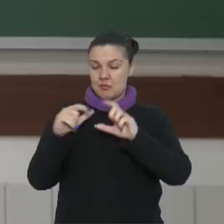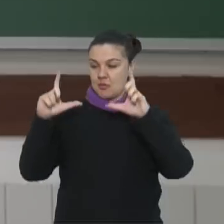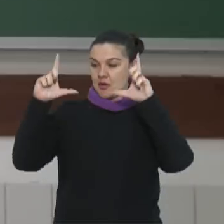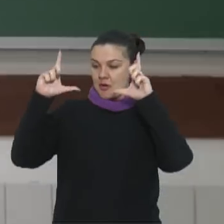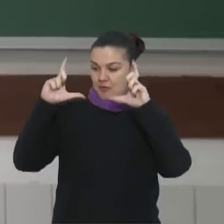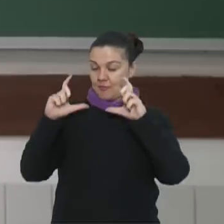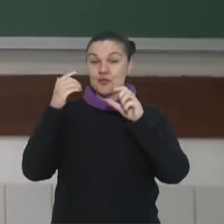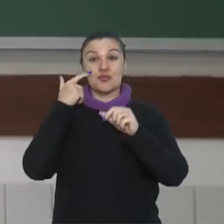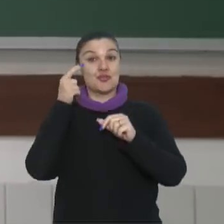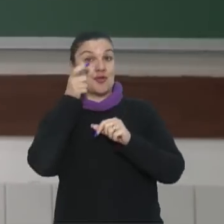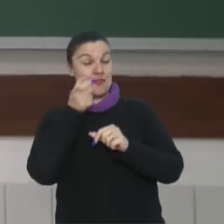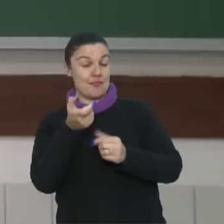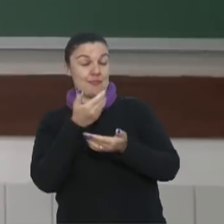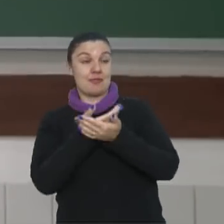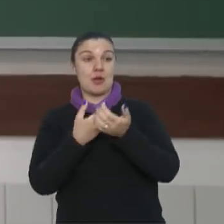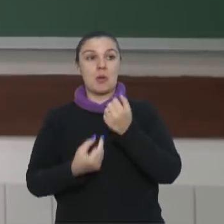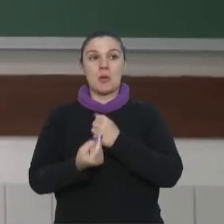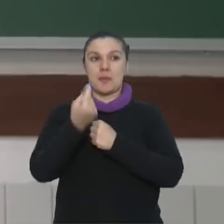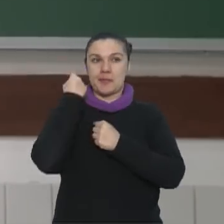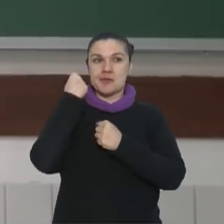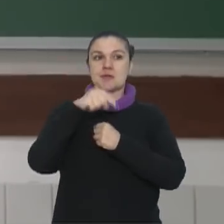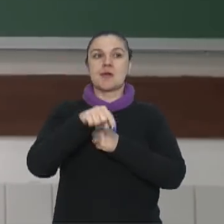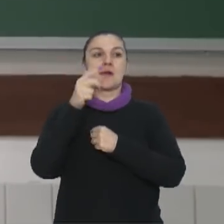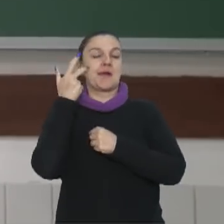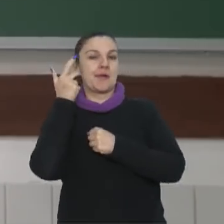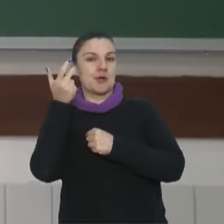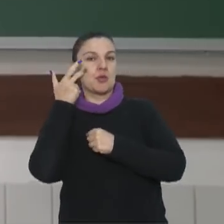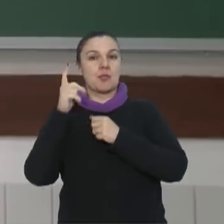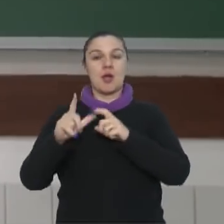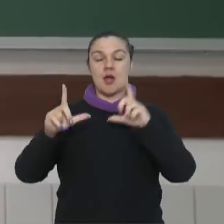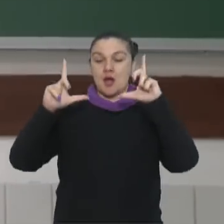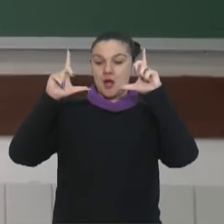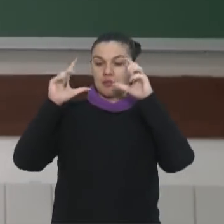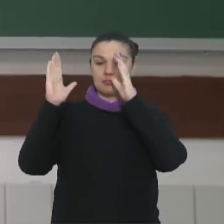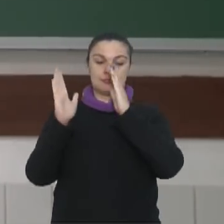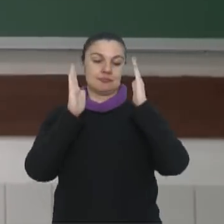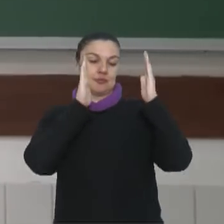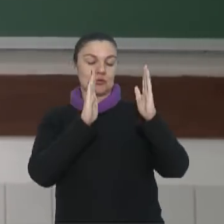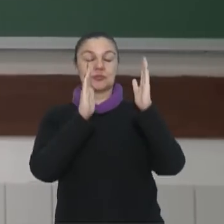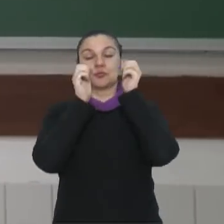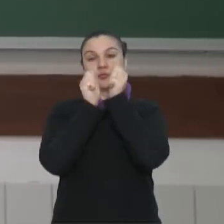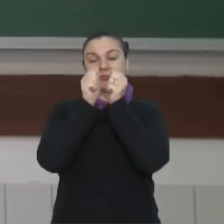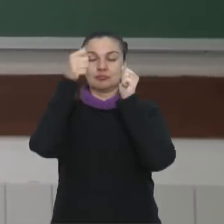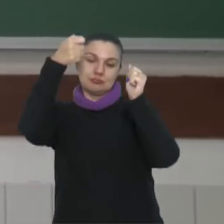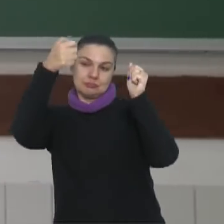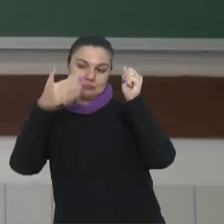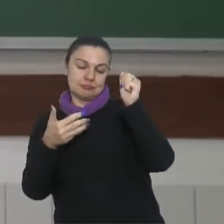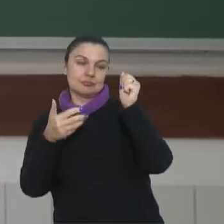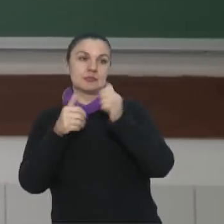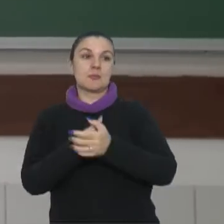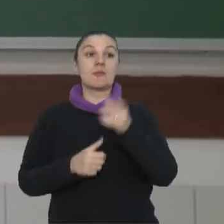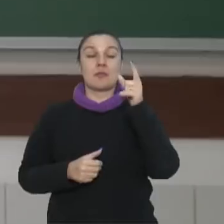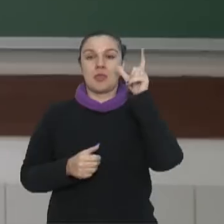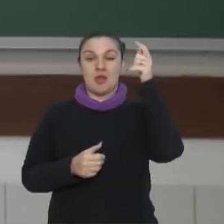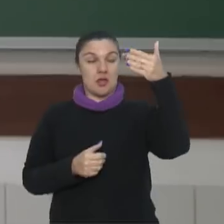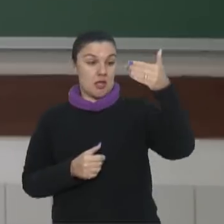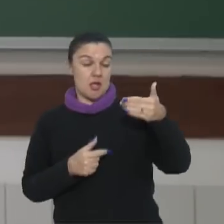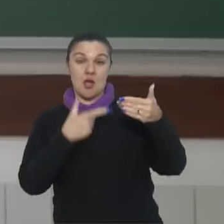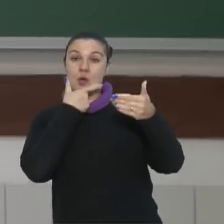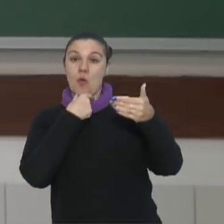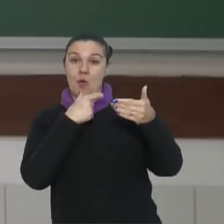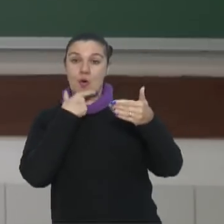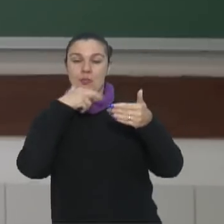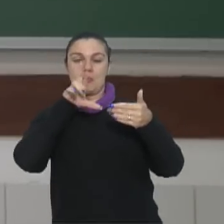já viu na aula passada, que é bem comum, uma foto a acompanhar a entrevista. Então você tem aqui a foto do Rogério Borges, o